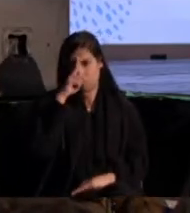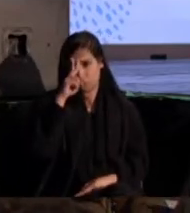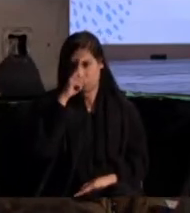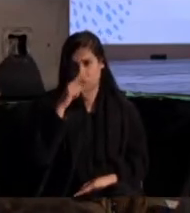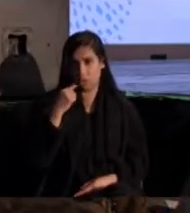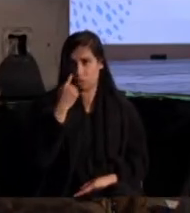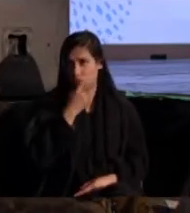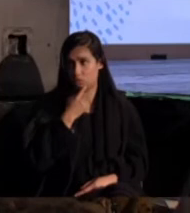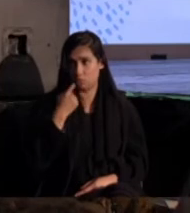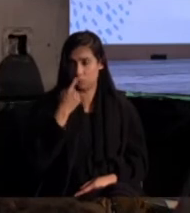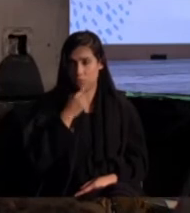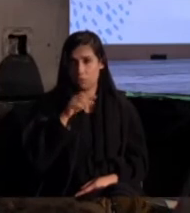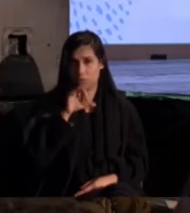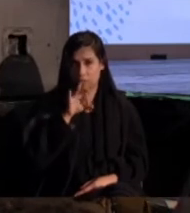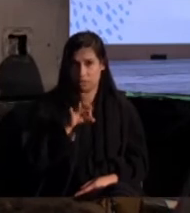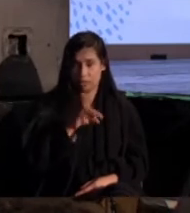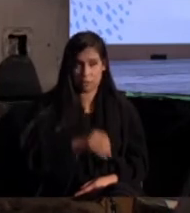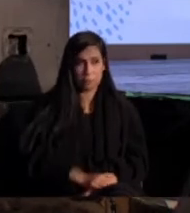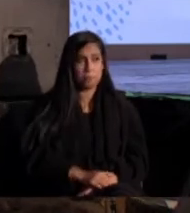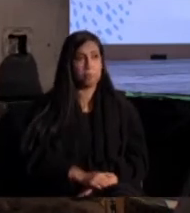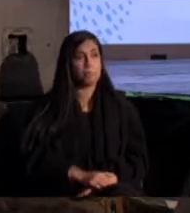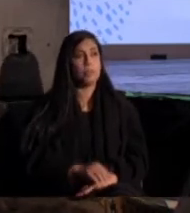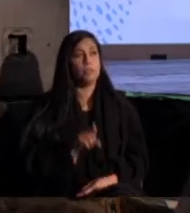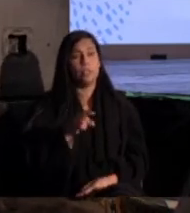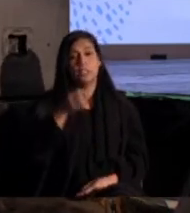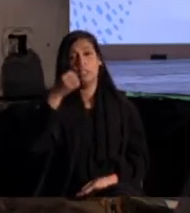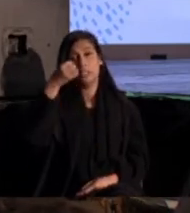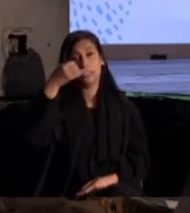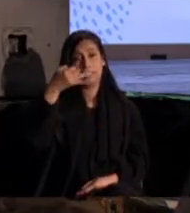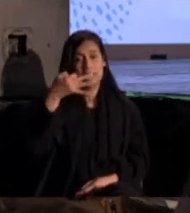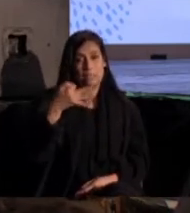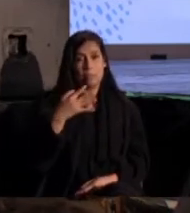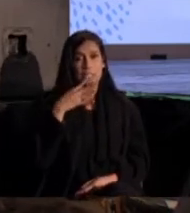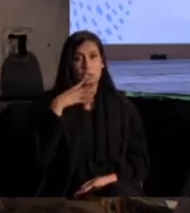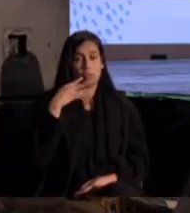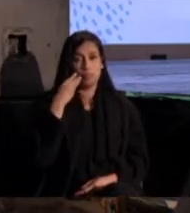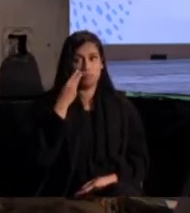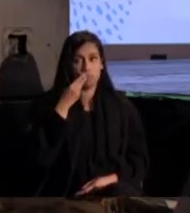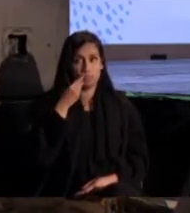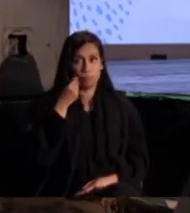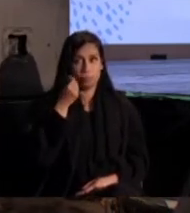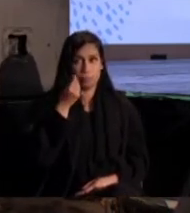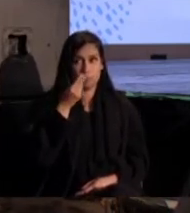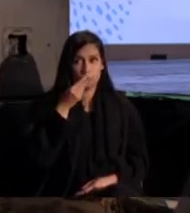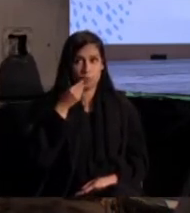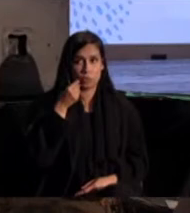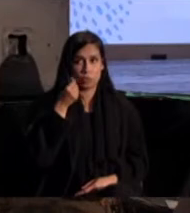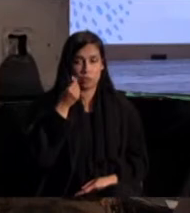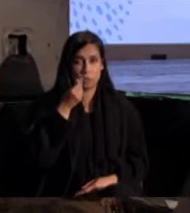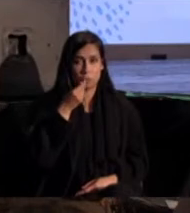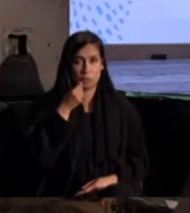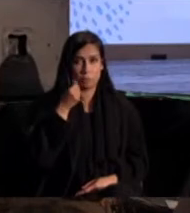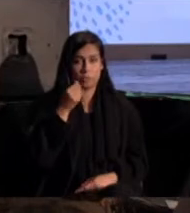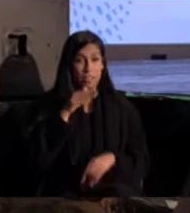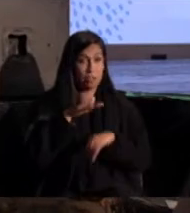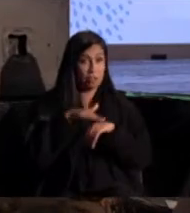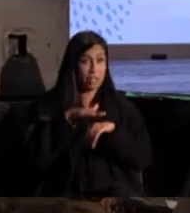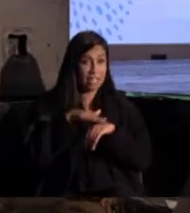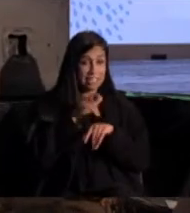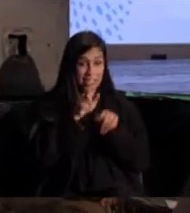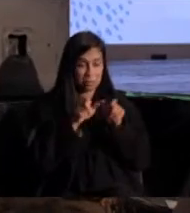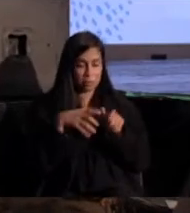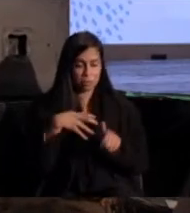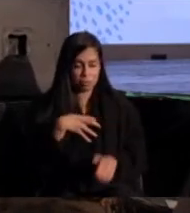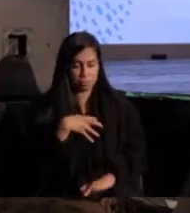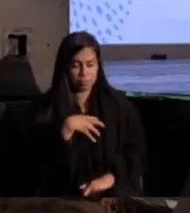fala sobre que o sabor, ele pode ser um meio da relação aonde